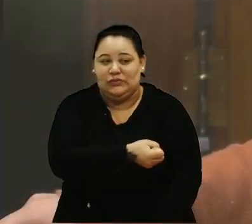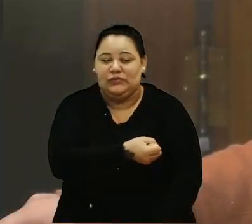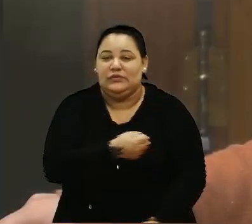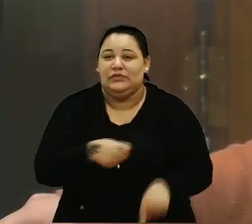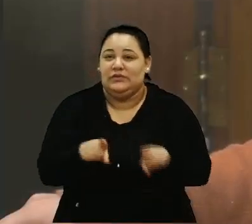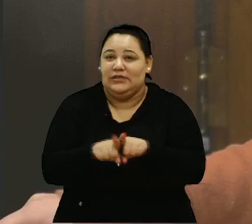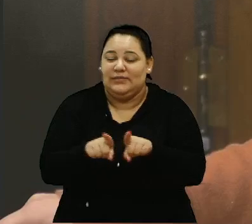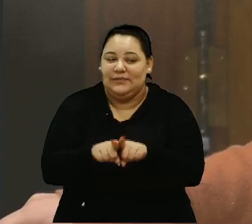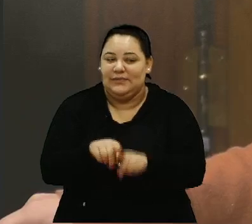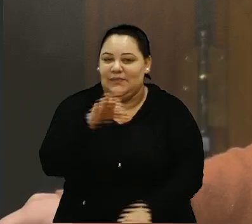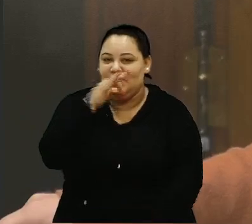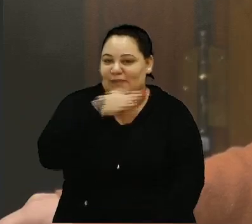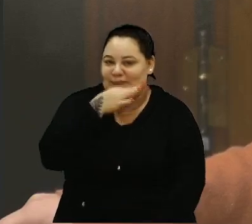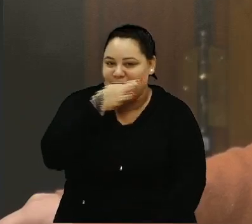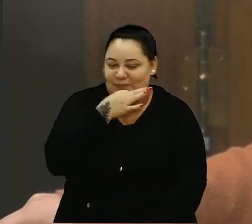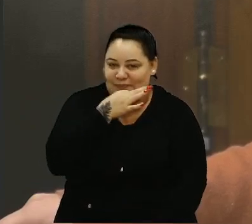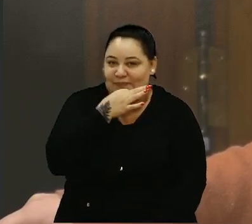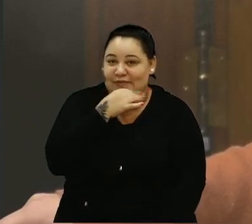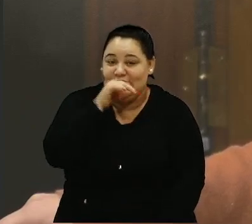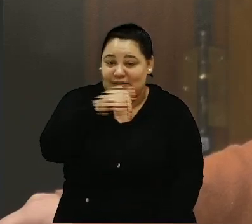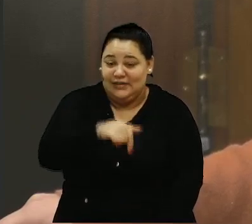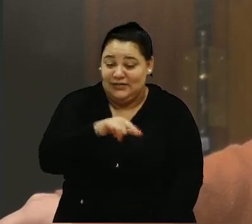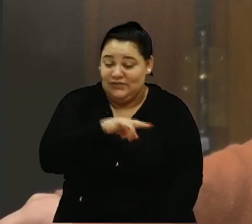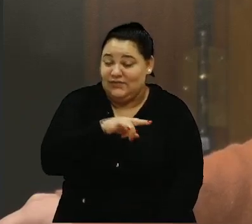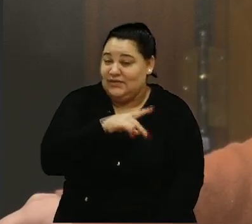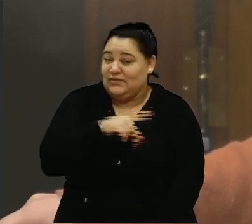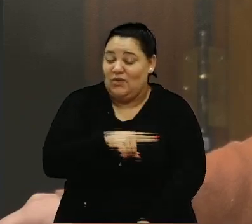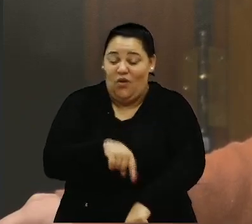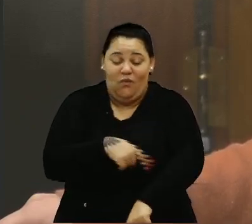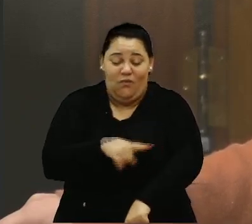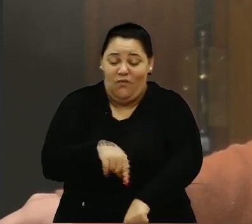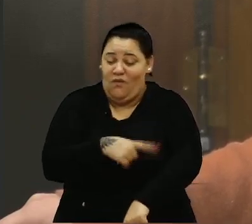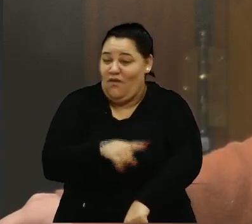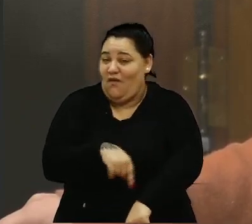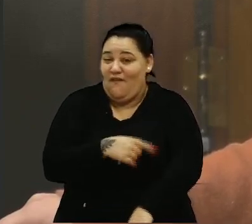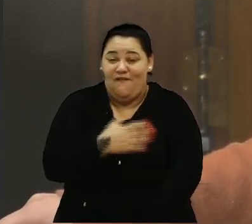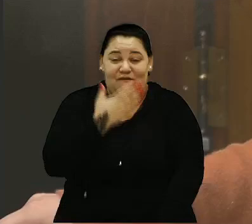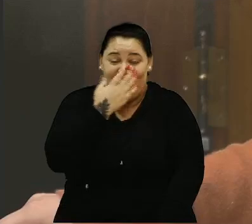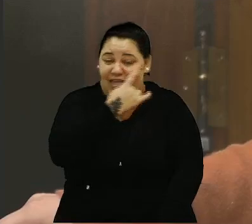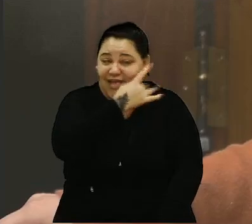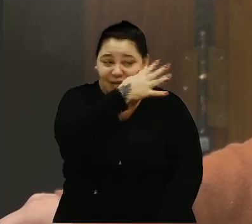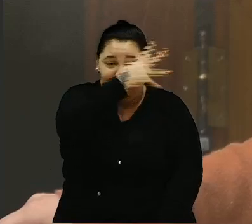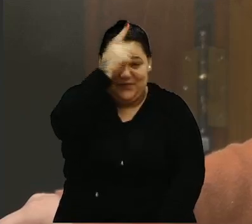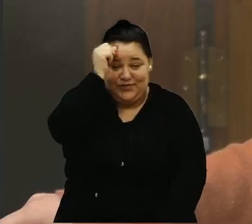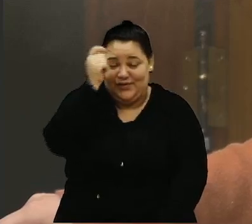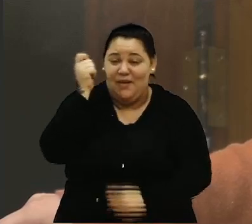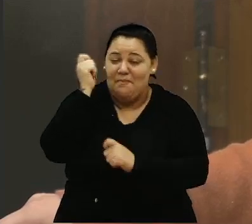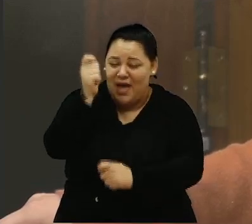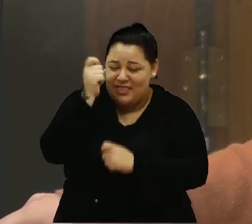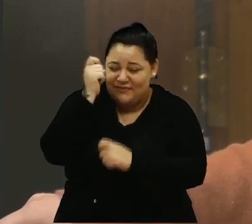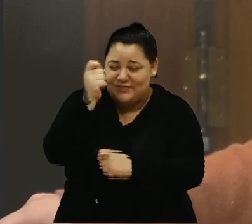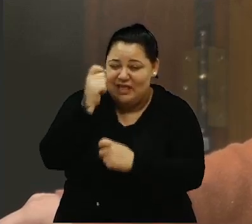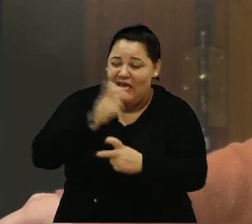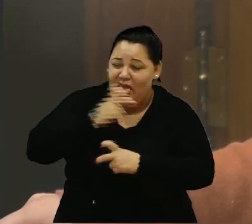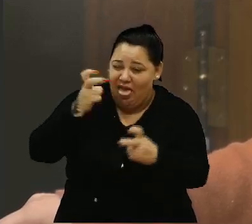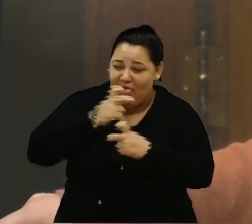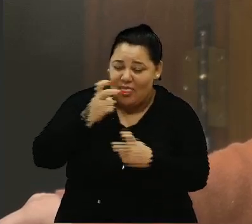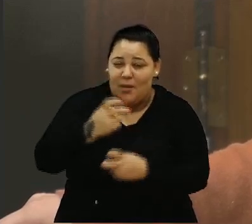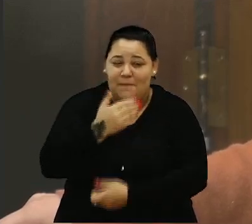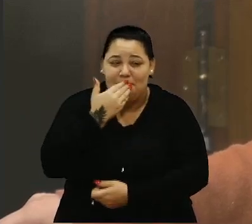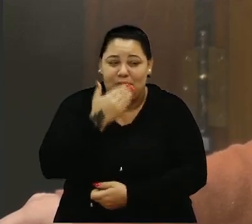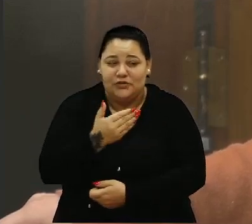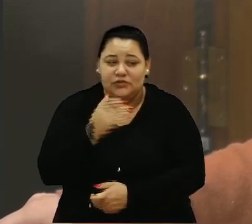Caxias Abraça Fibro. Elas estiveram durante horas na frente da prefeitura, manifestando, pedindo uma palavra